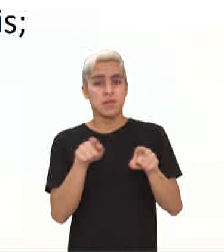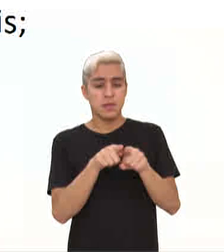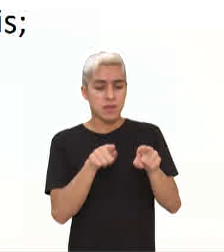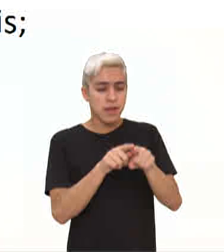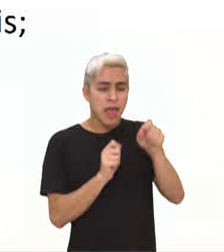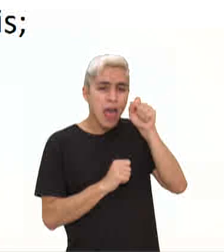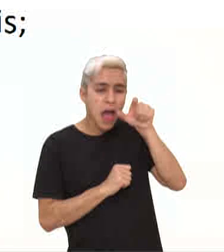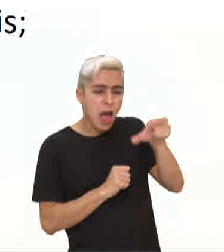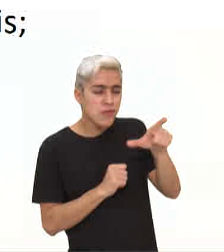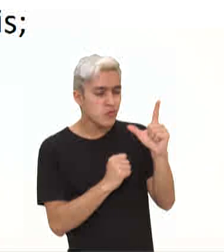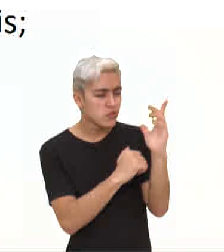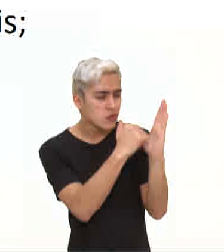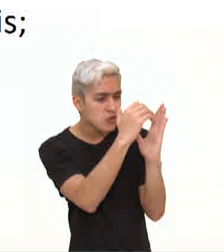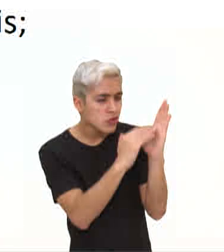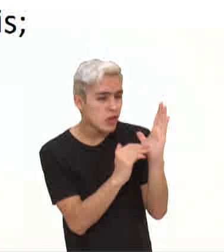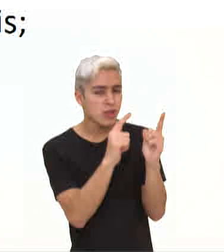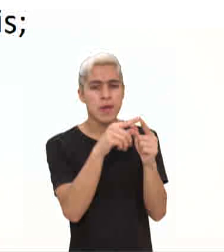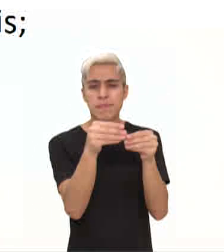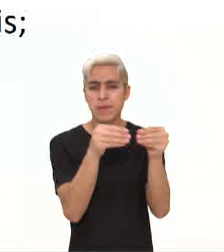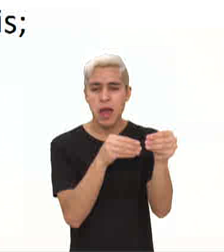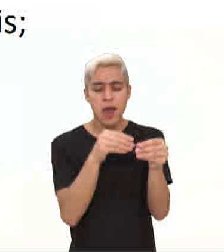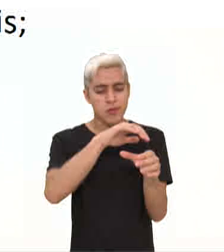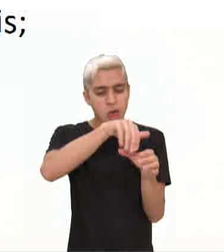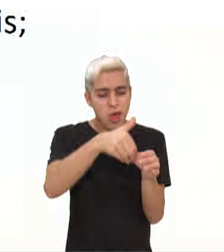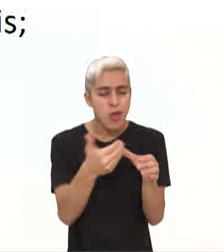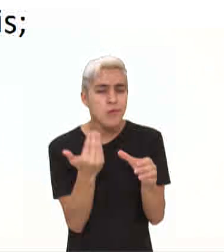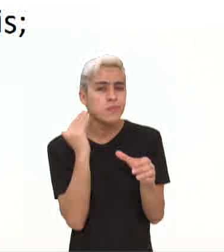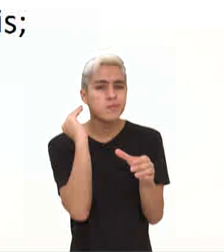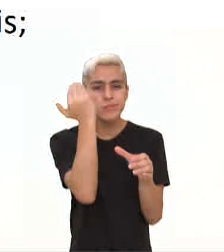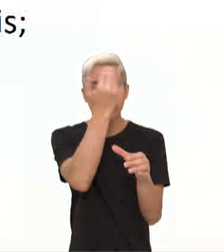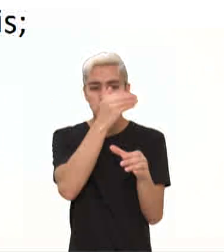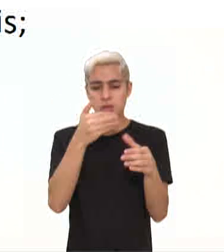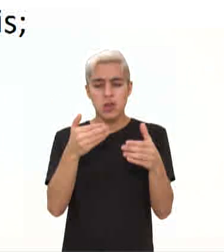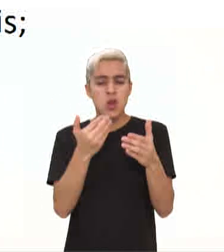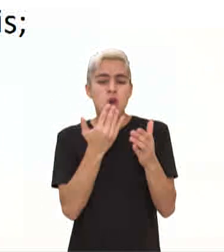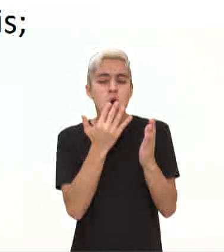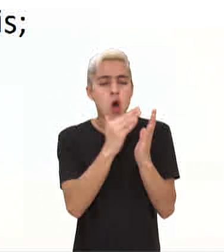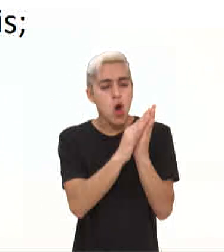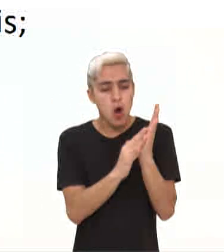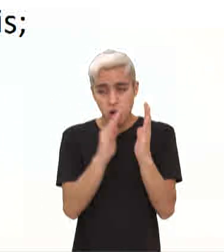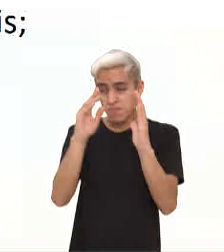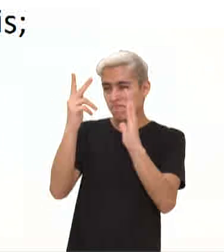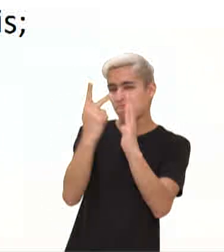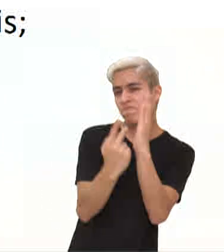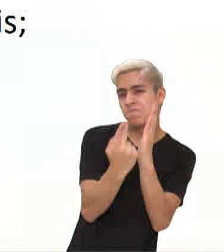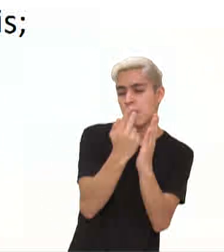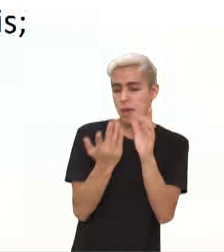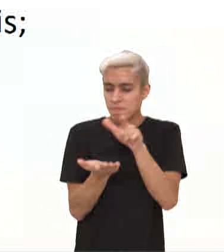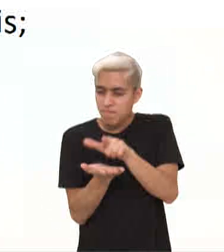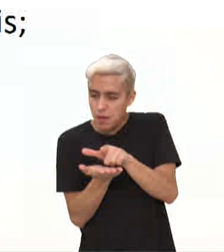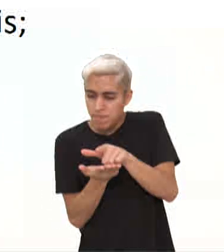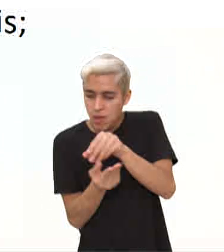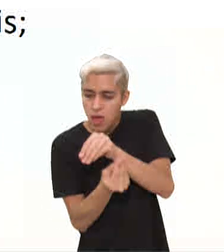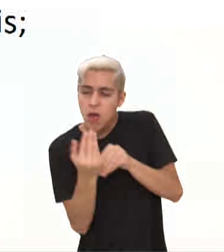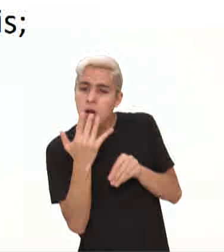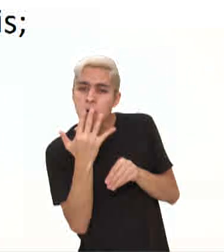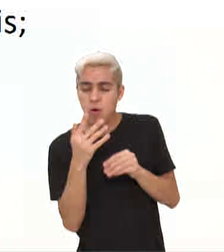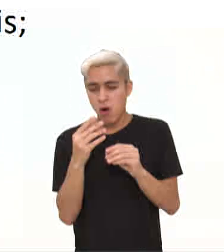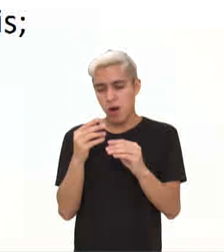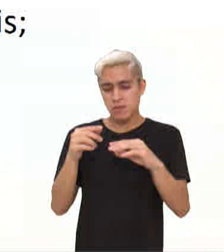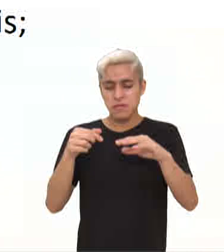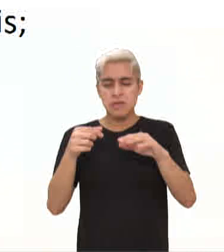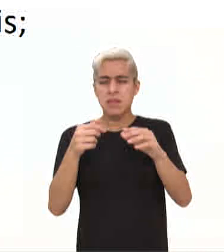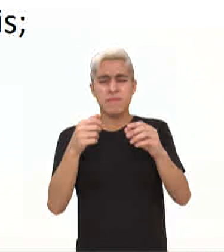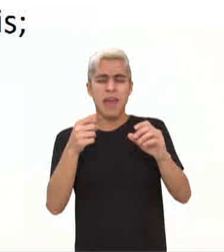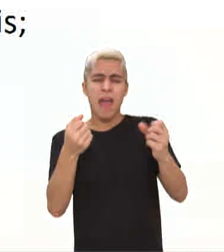Pigmento azul em tintas, plásticos, cosméticos, corantes para obras de arte, tingimento de papel, fertilizantes, acabamentos